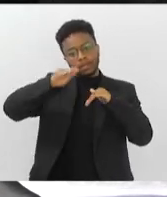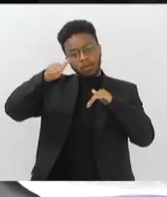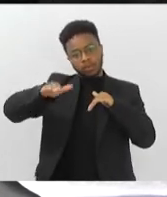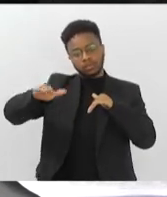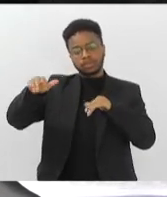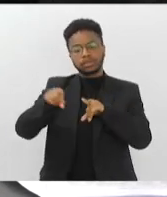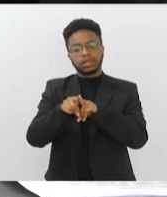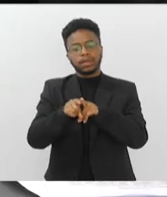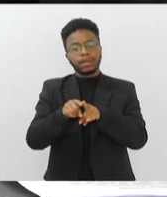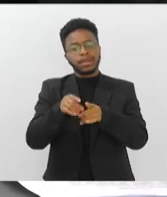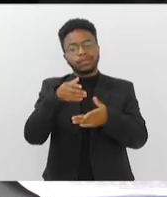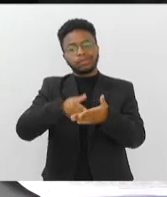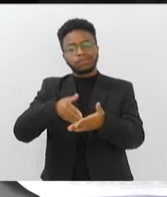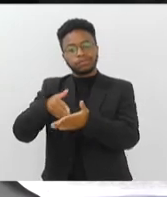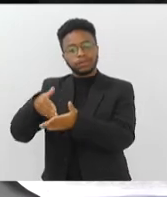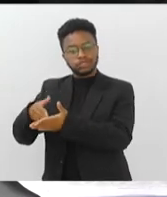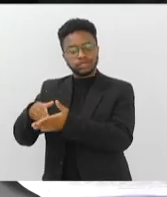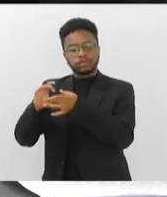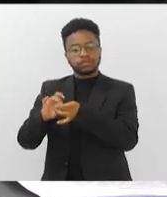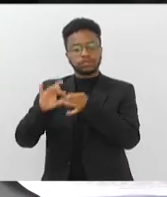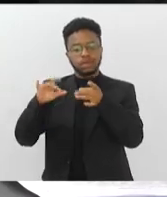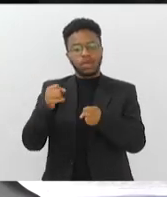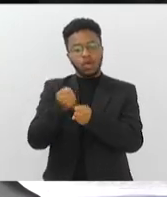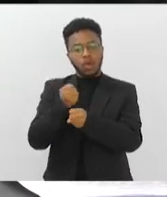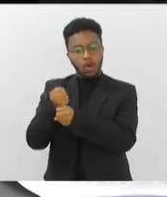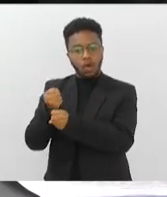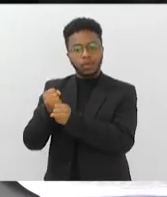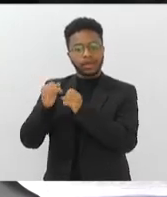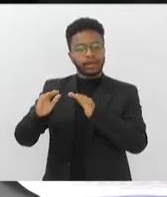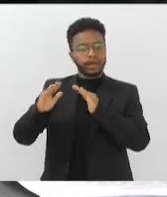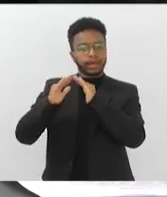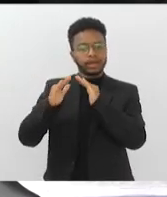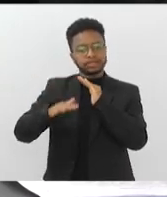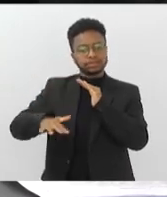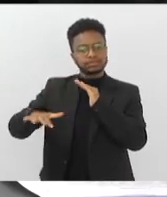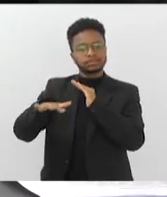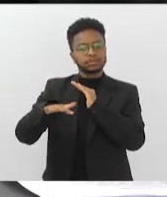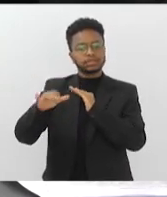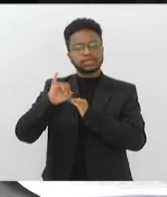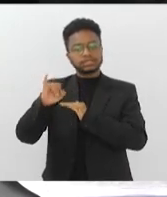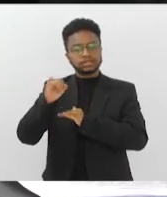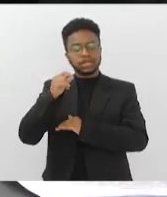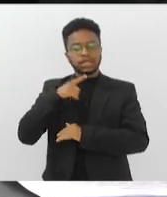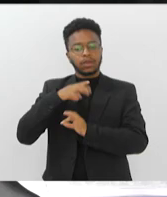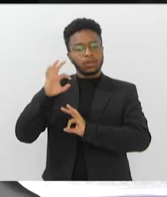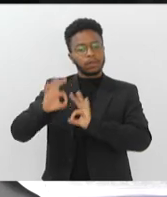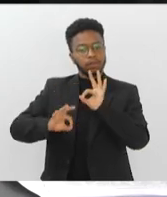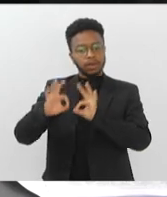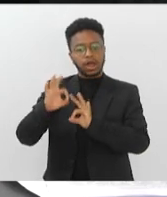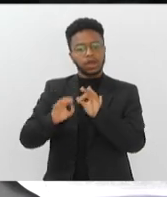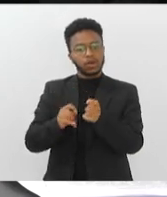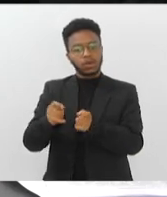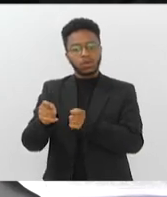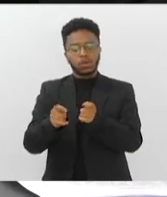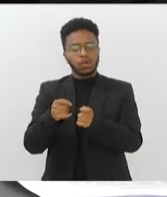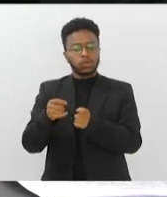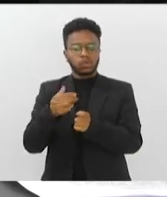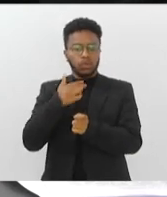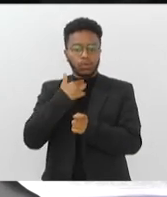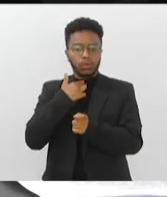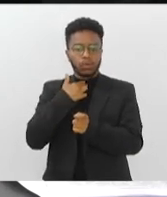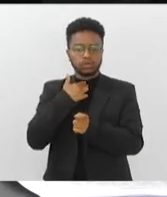se autorize construções em áreas que os planos de contingência e de emergência dizem que não deve